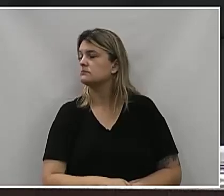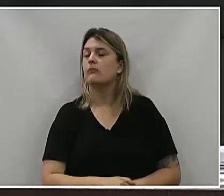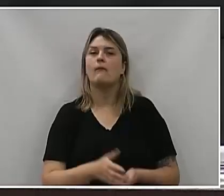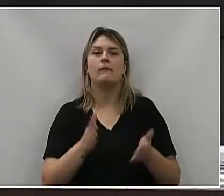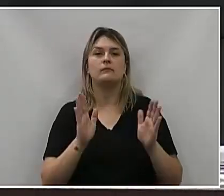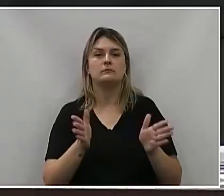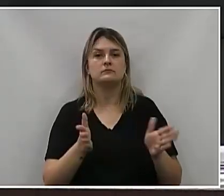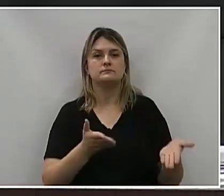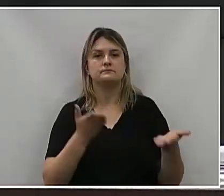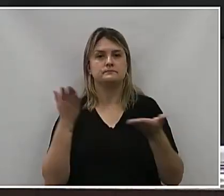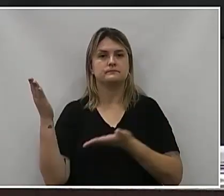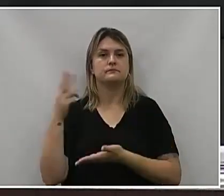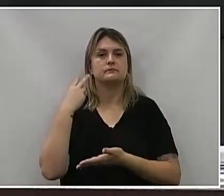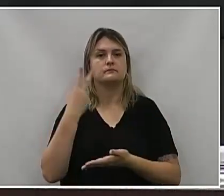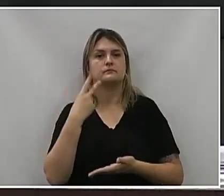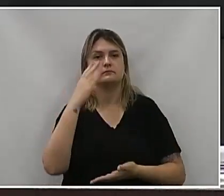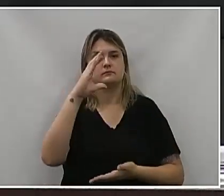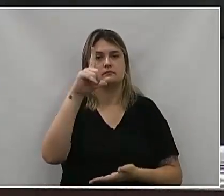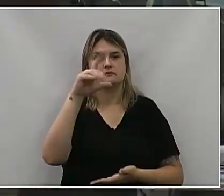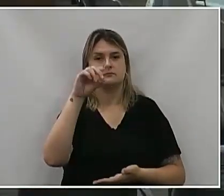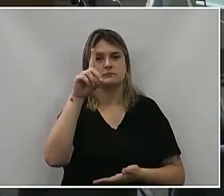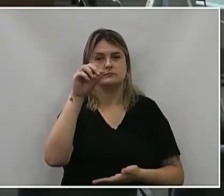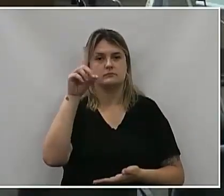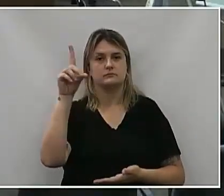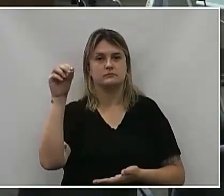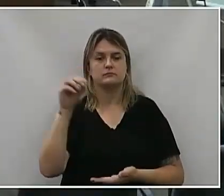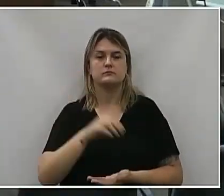Concedo a palavra ao vereador Clodoaldo Guedes.